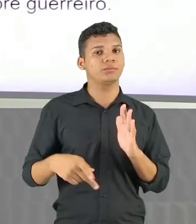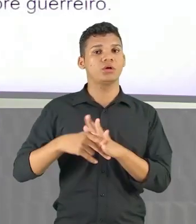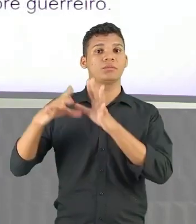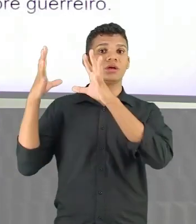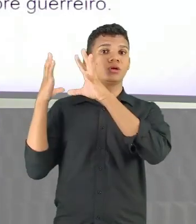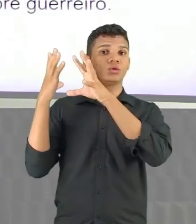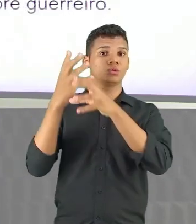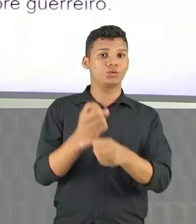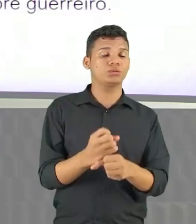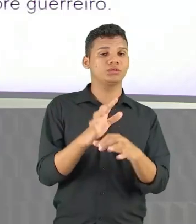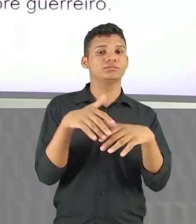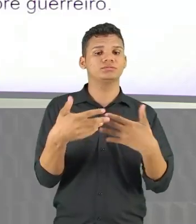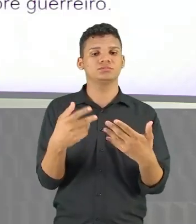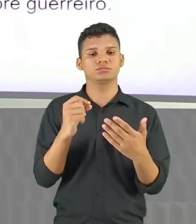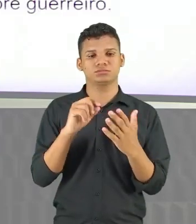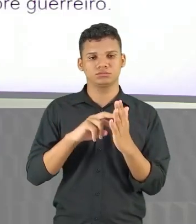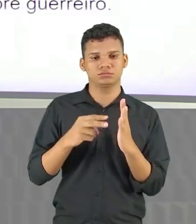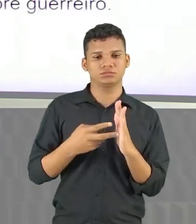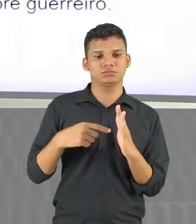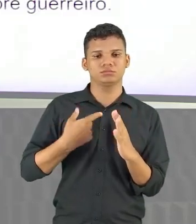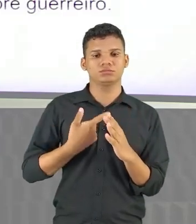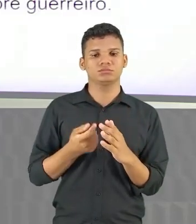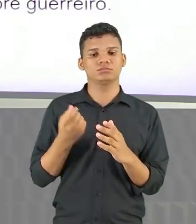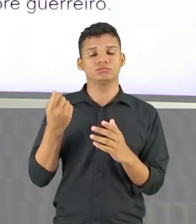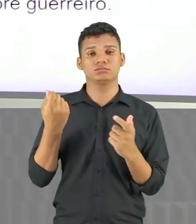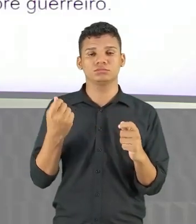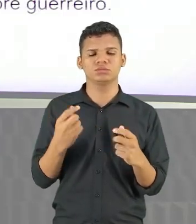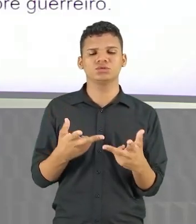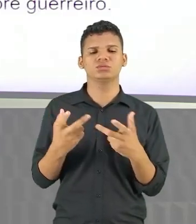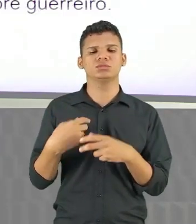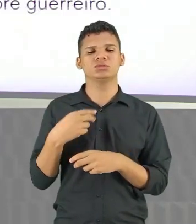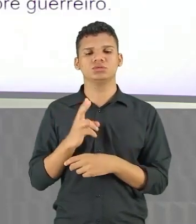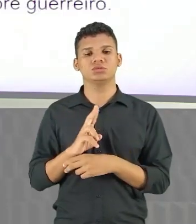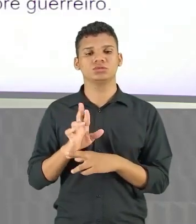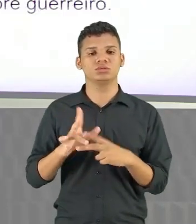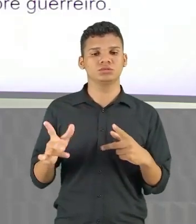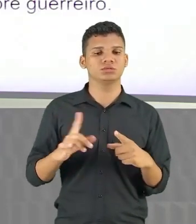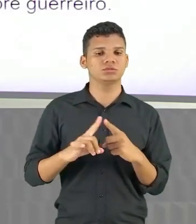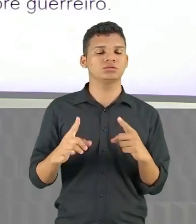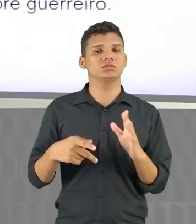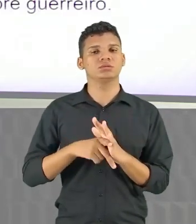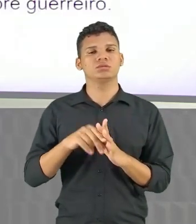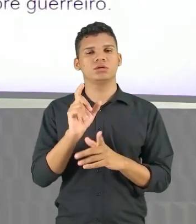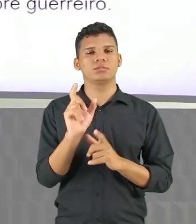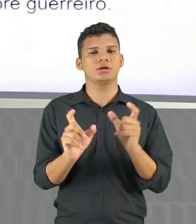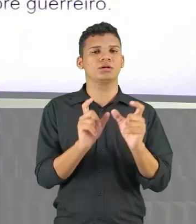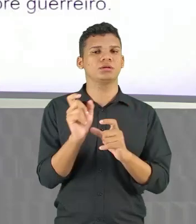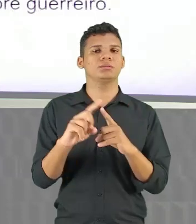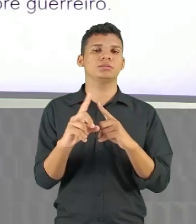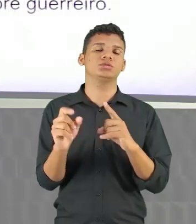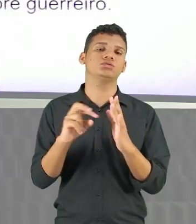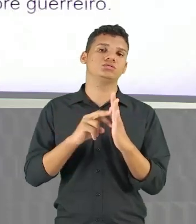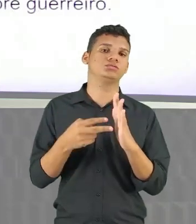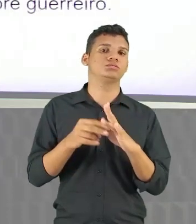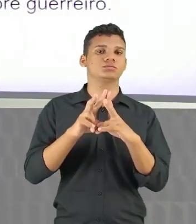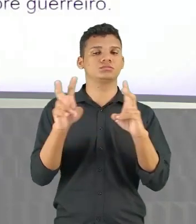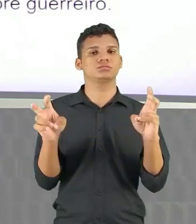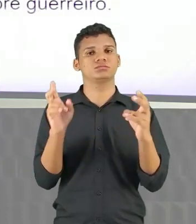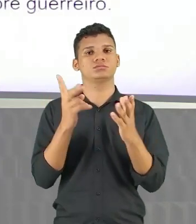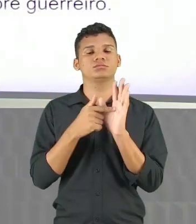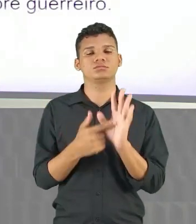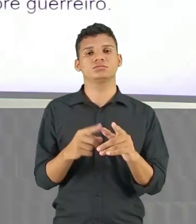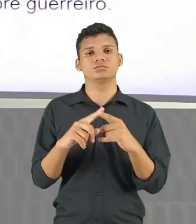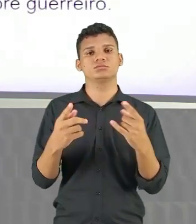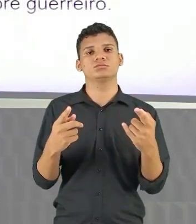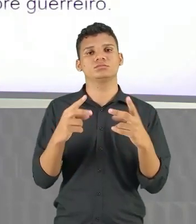revisões de Álvares de Azevedo, né? A gente percebe um teor já diferenciado, até mesmo nas palavras, na temática apresentada no texto.